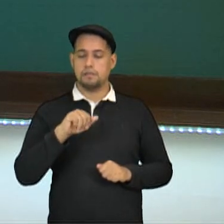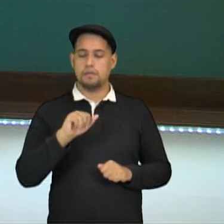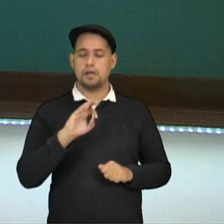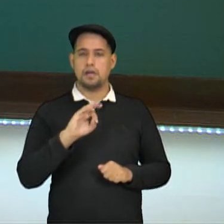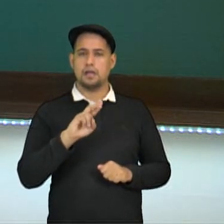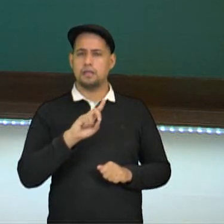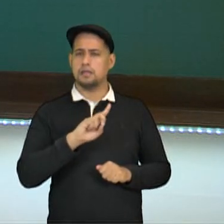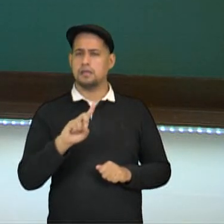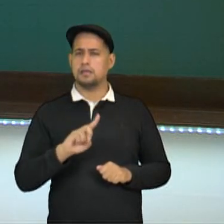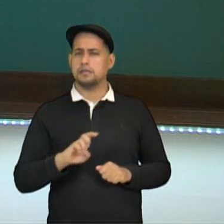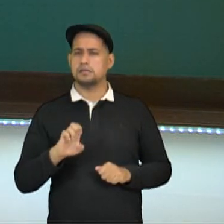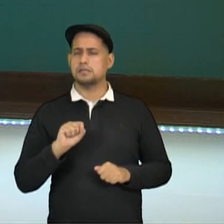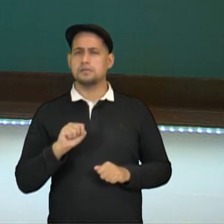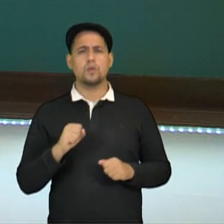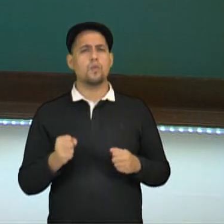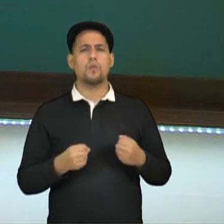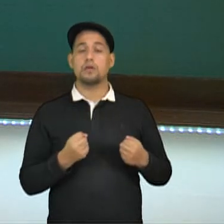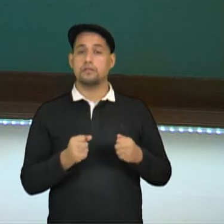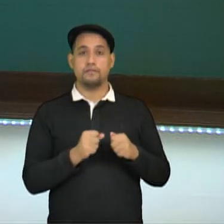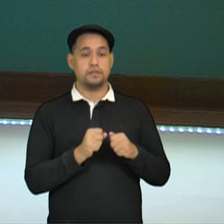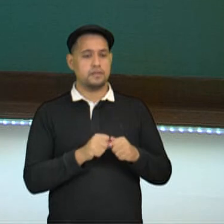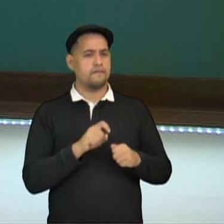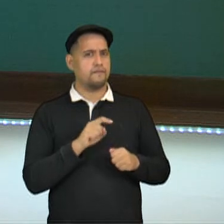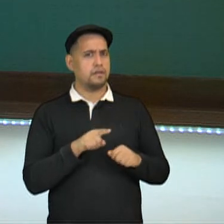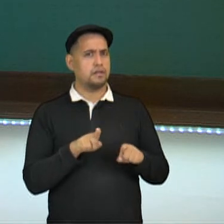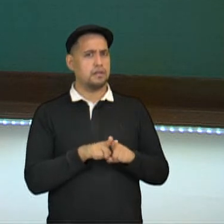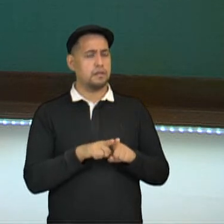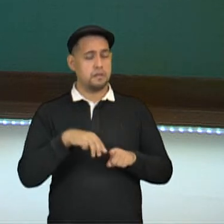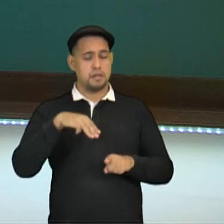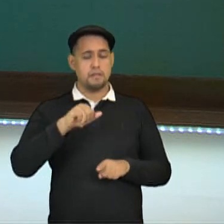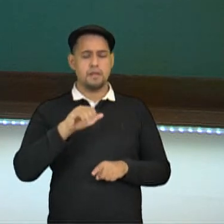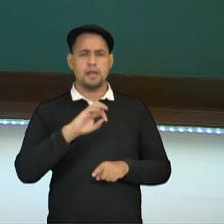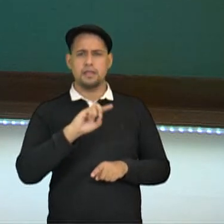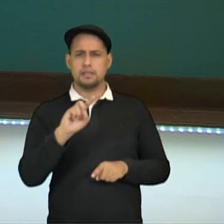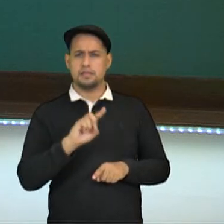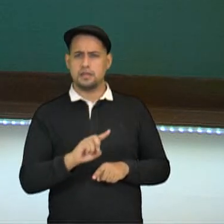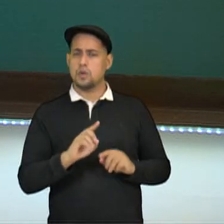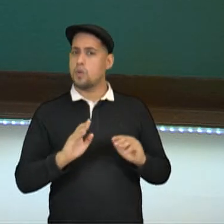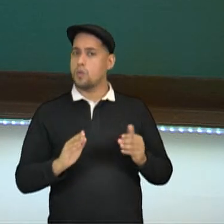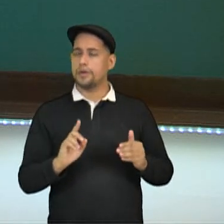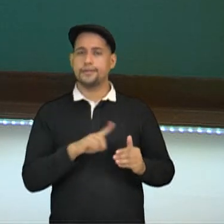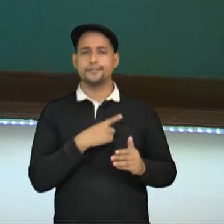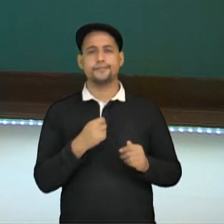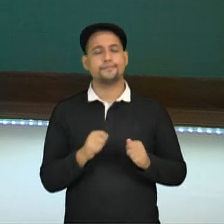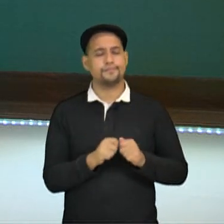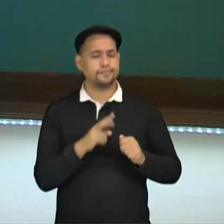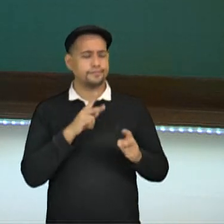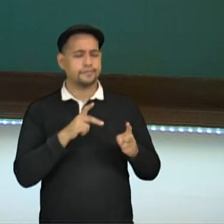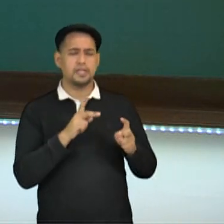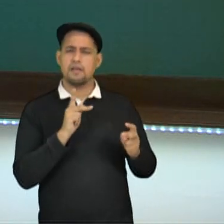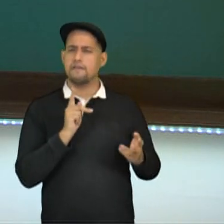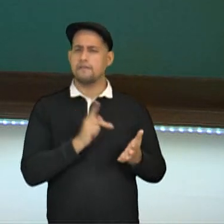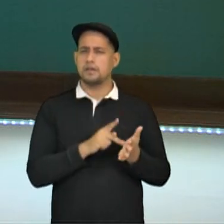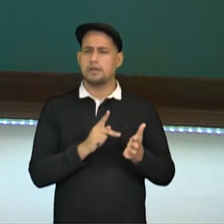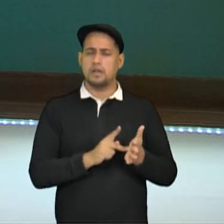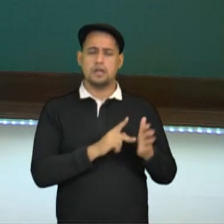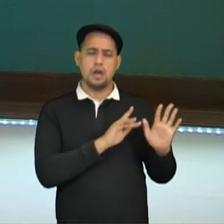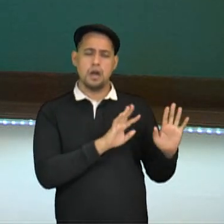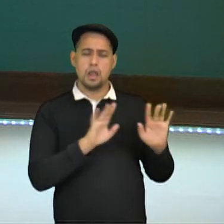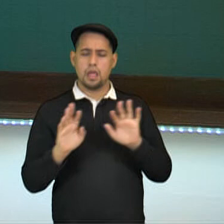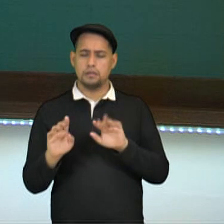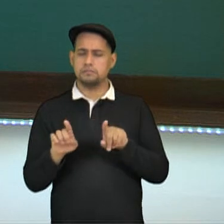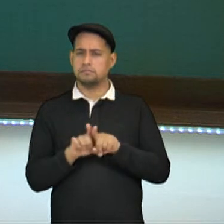matrizes. Efetuar a multiplicação de matriz. Então, hoje a gente vai ver se realmente aquela ordem dos